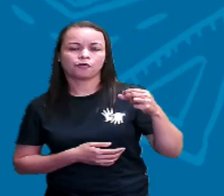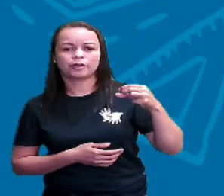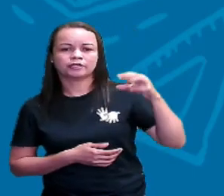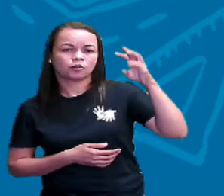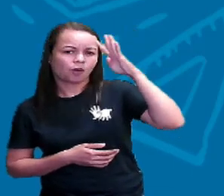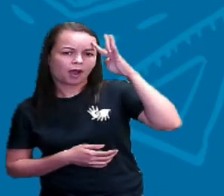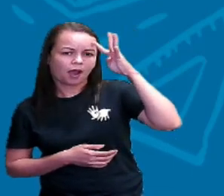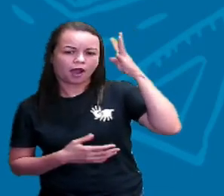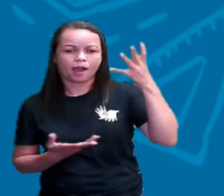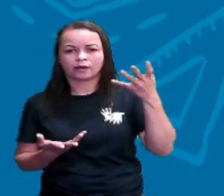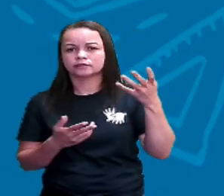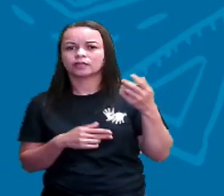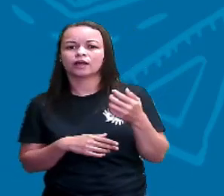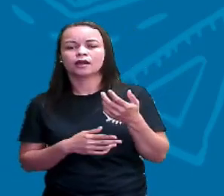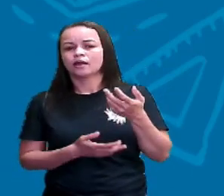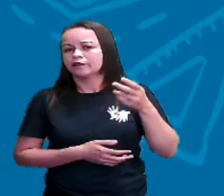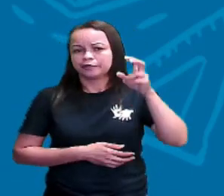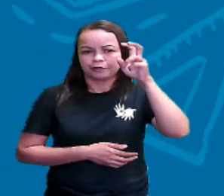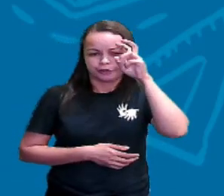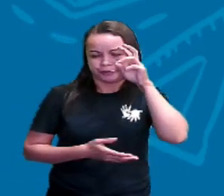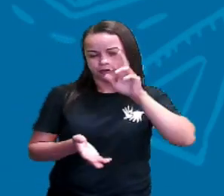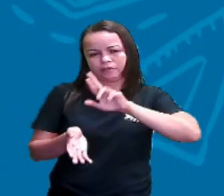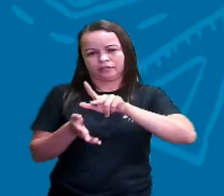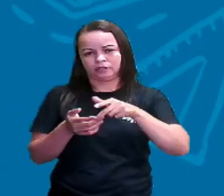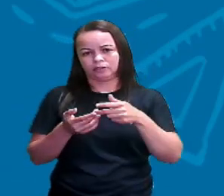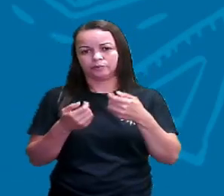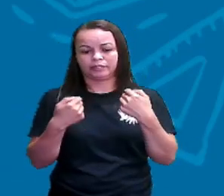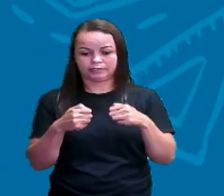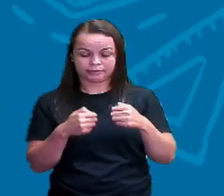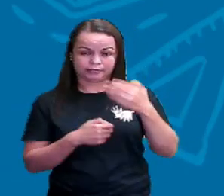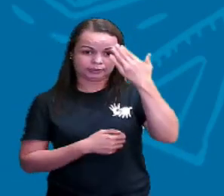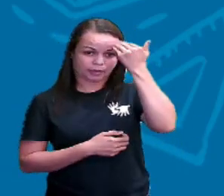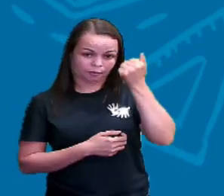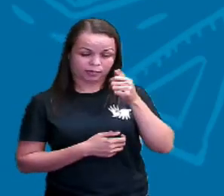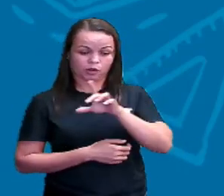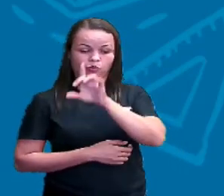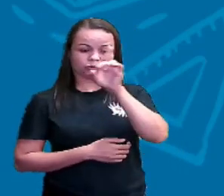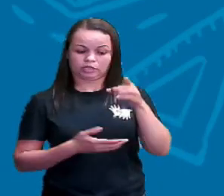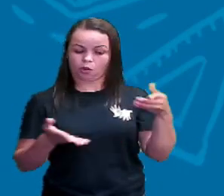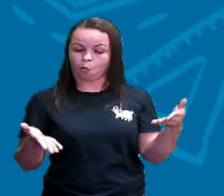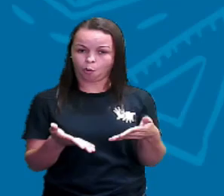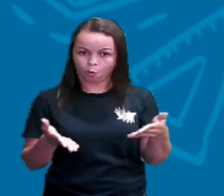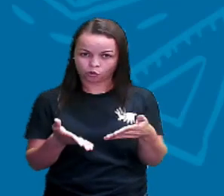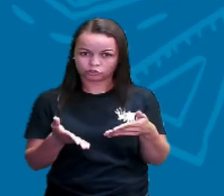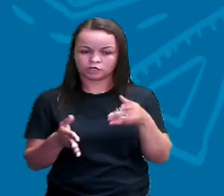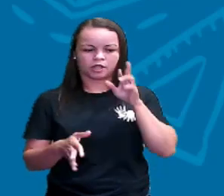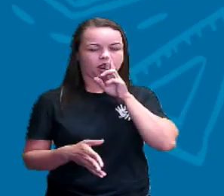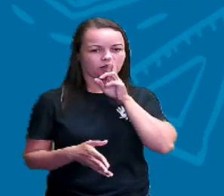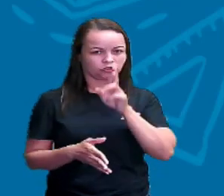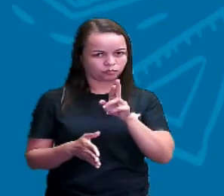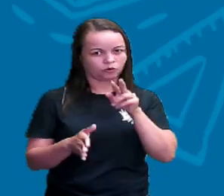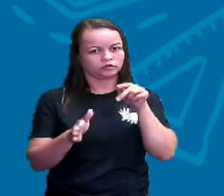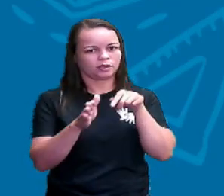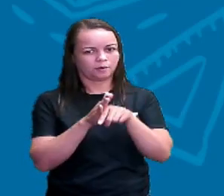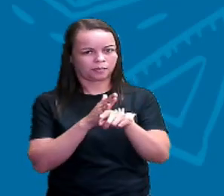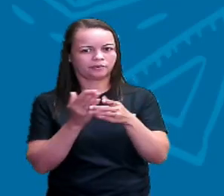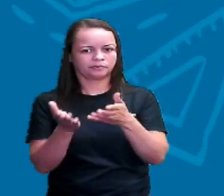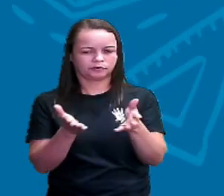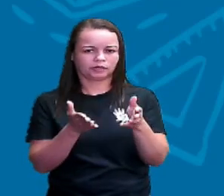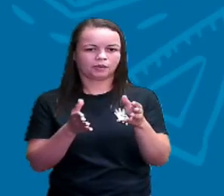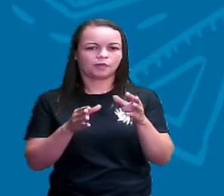sempre vai precisar saber o dia que a gente está hoje para poder responder essa pergunta. tá certo? Mas a estrutura da